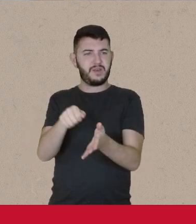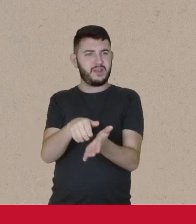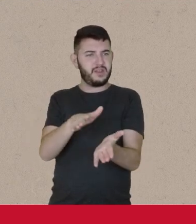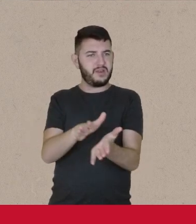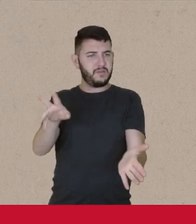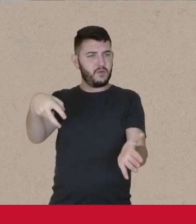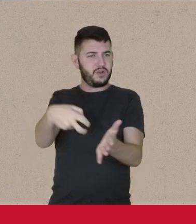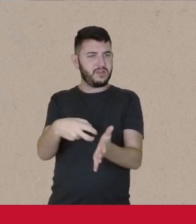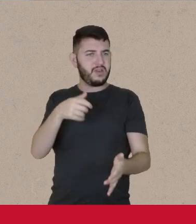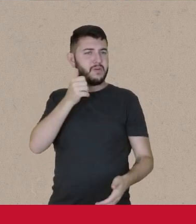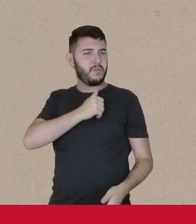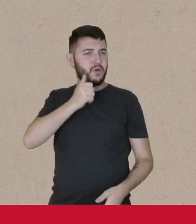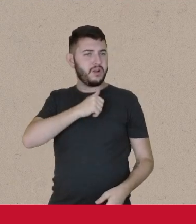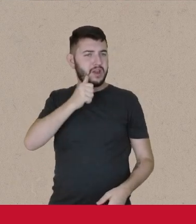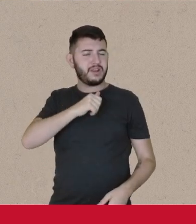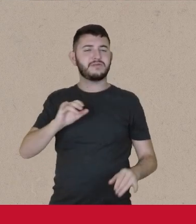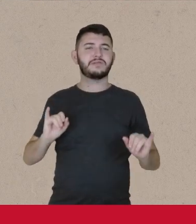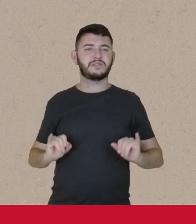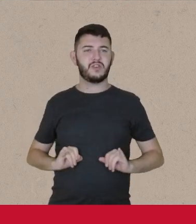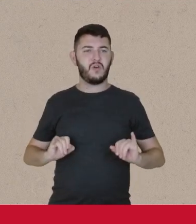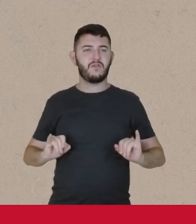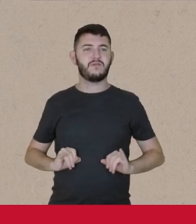que as mulheres sofrem por estarem ali.